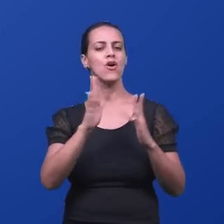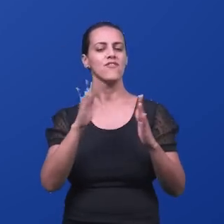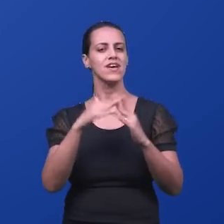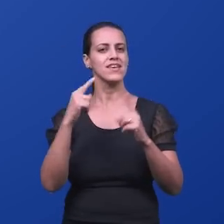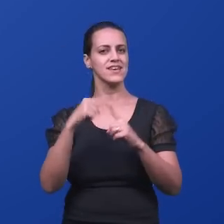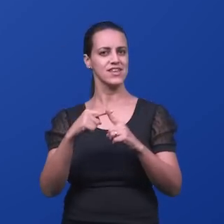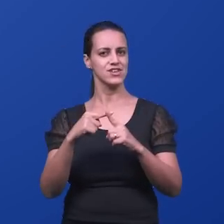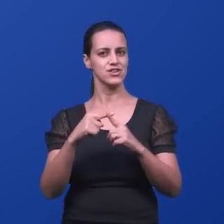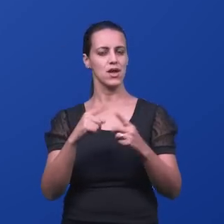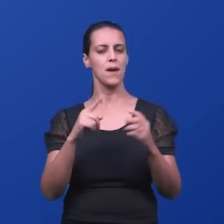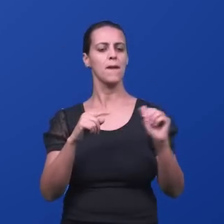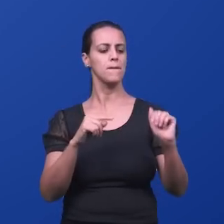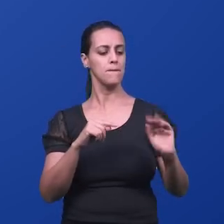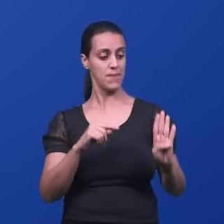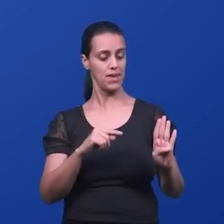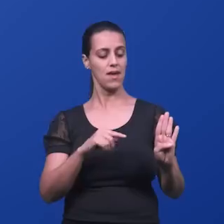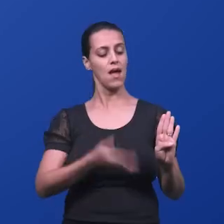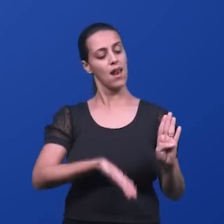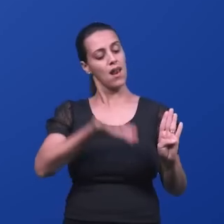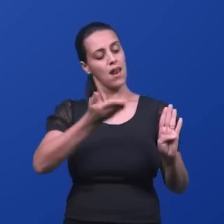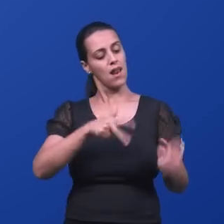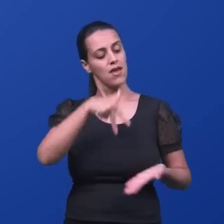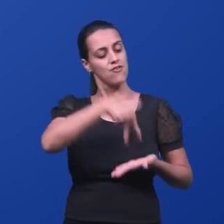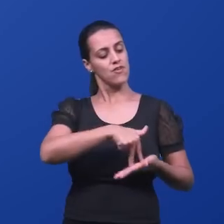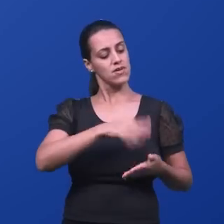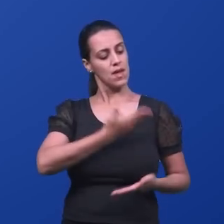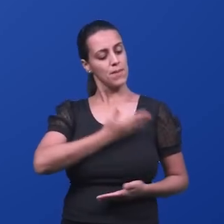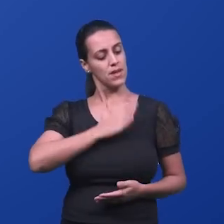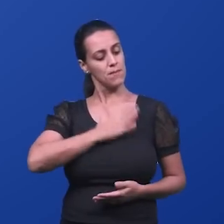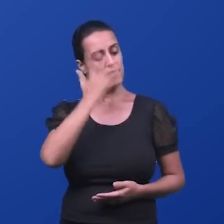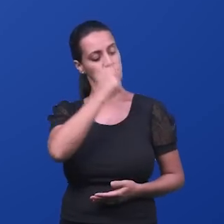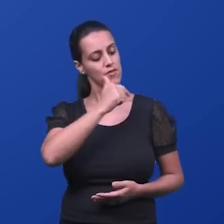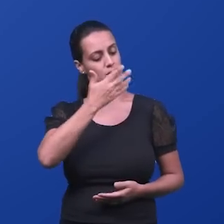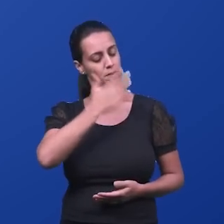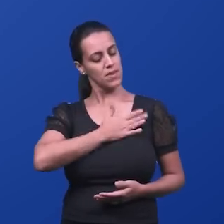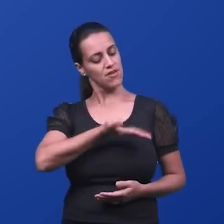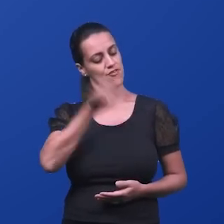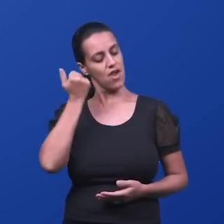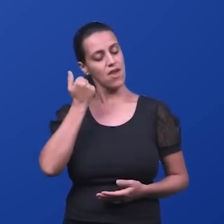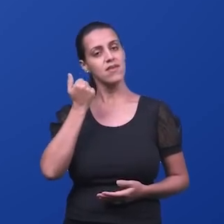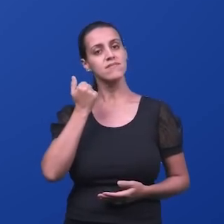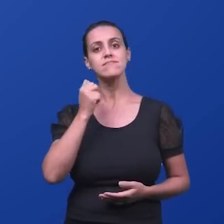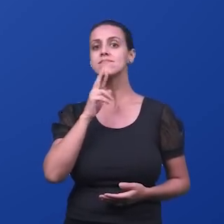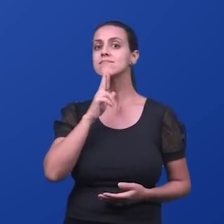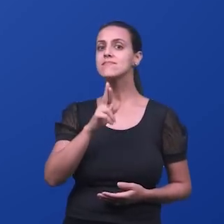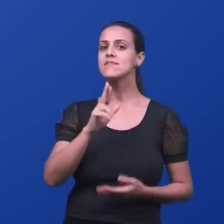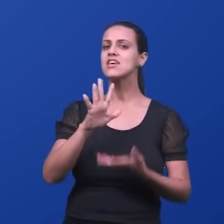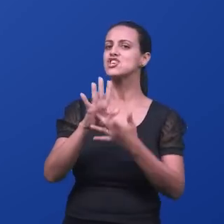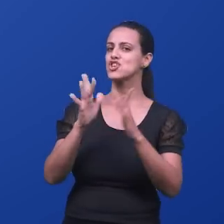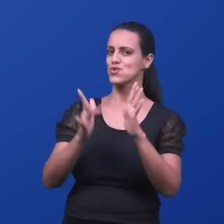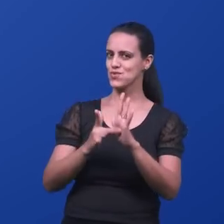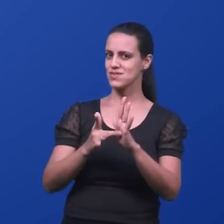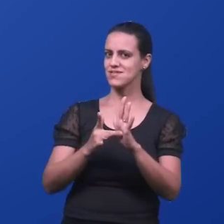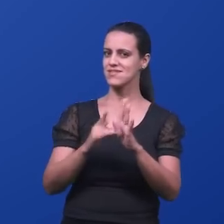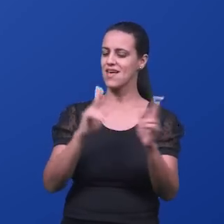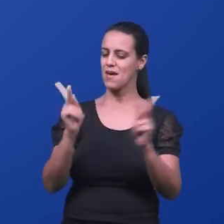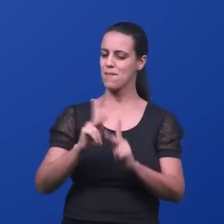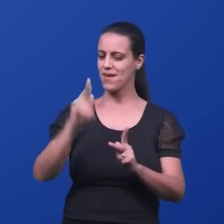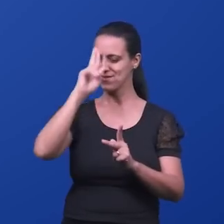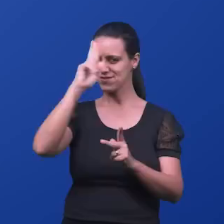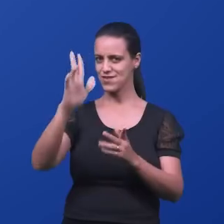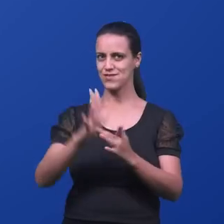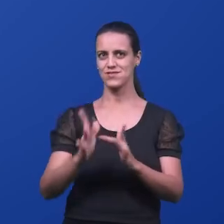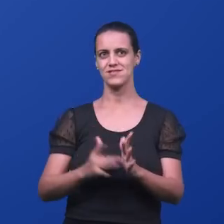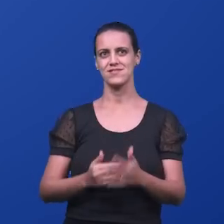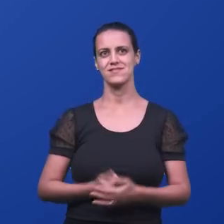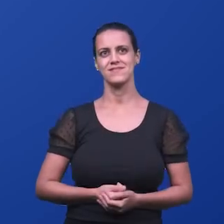igreja. B. Levanta-te, amiga minha, formosa minha, e vem. O Senhor Jesus. A paz do